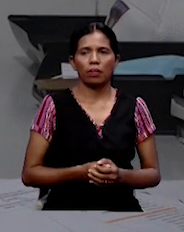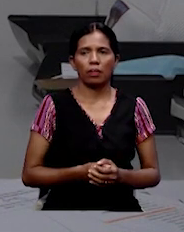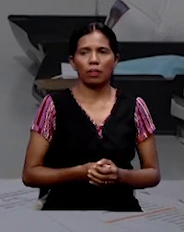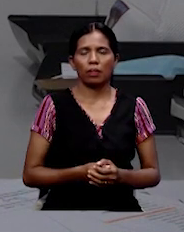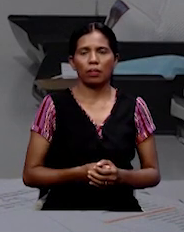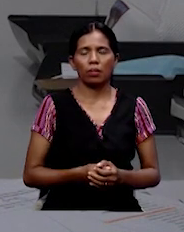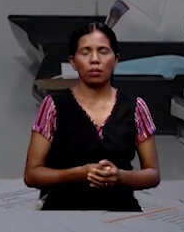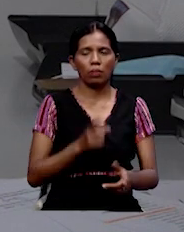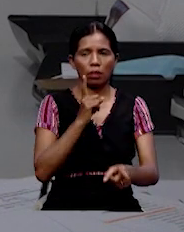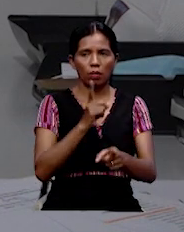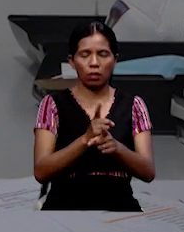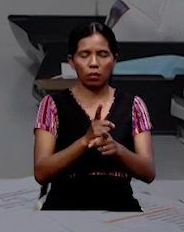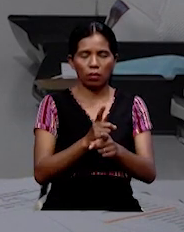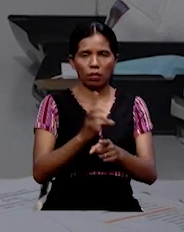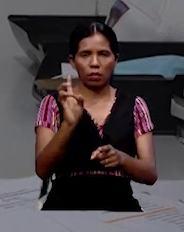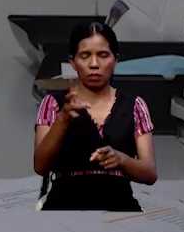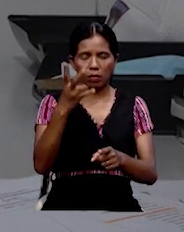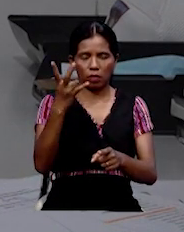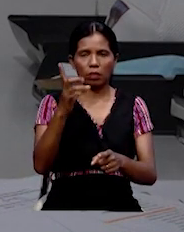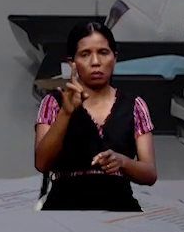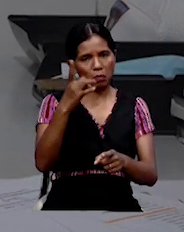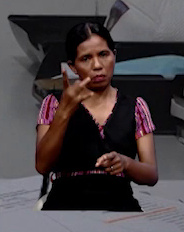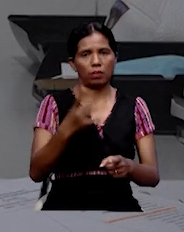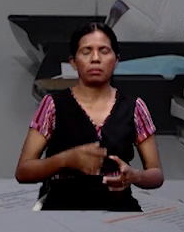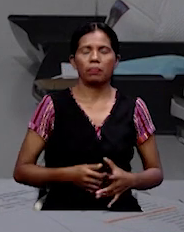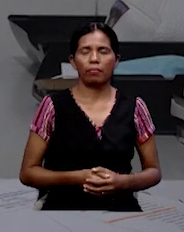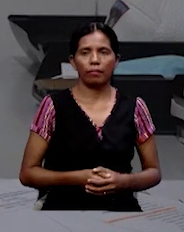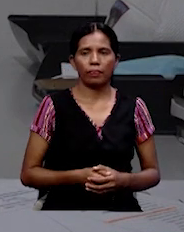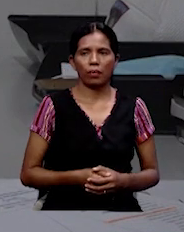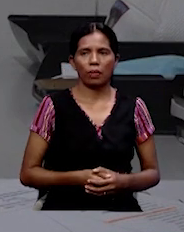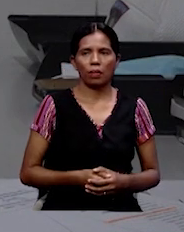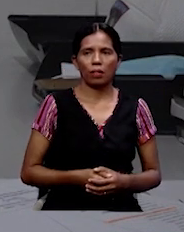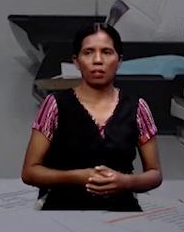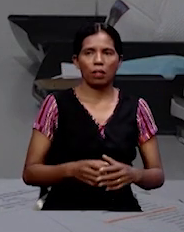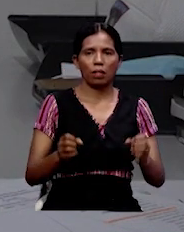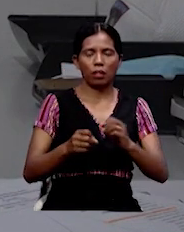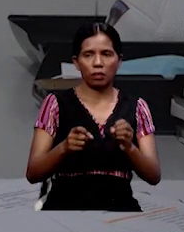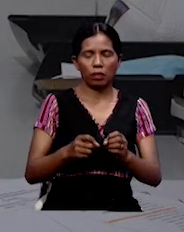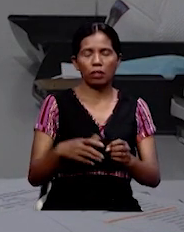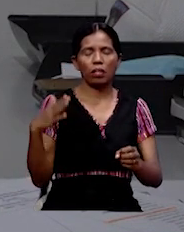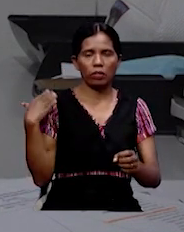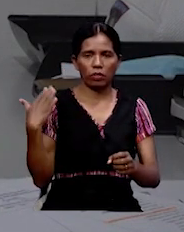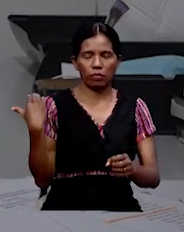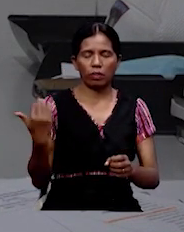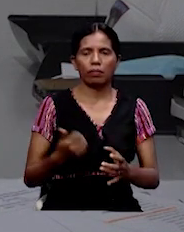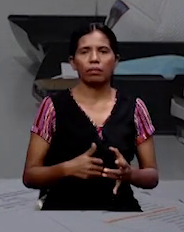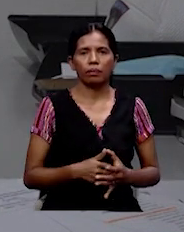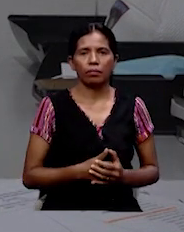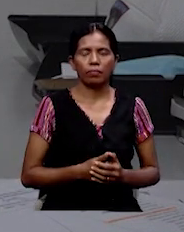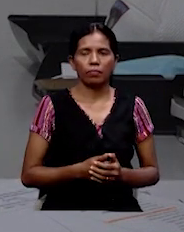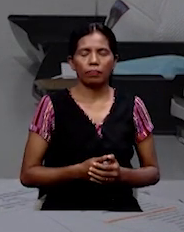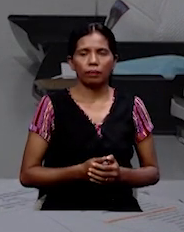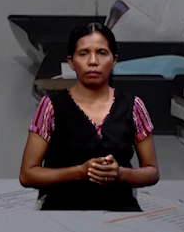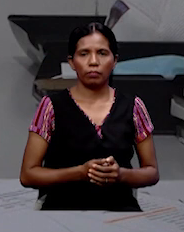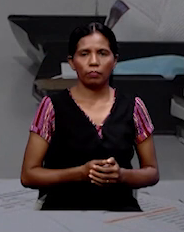se 17 anos, cara 18 anos tava. Nebe quando vez lá os menor de ali mas se jovem ela. E